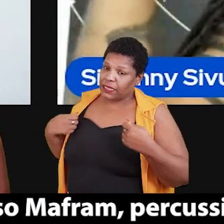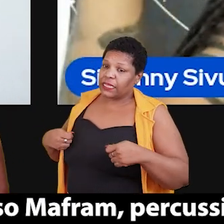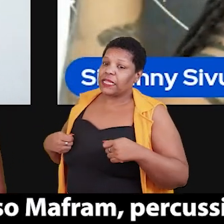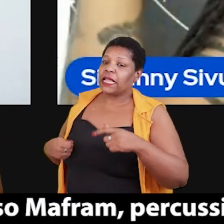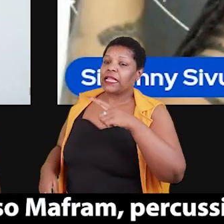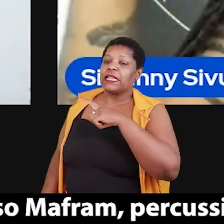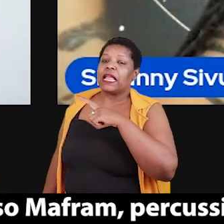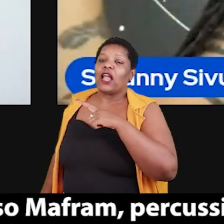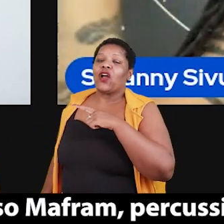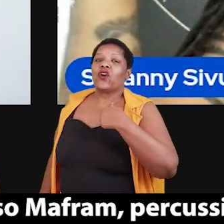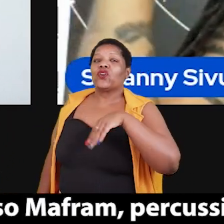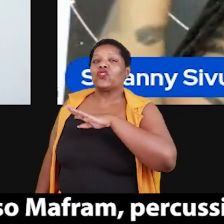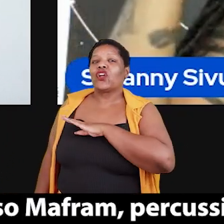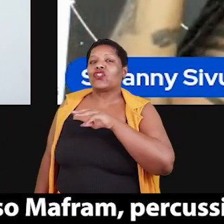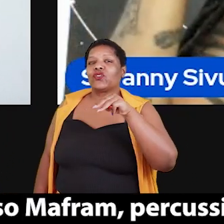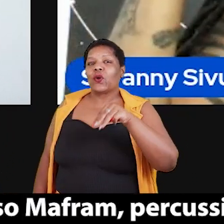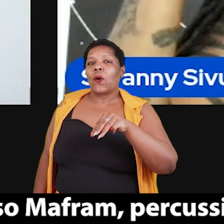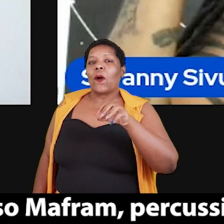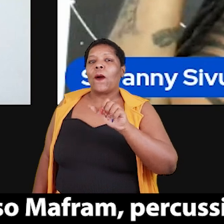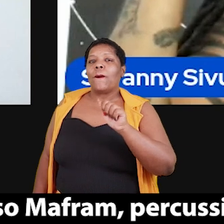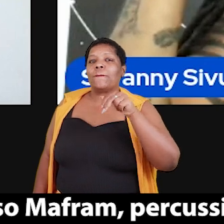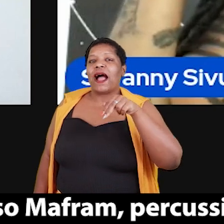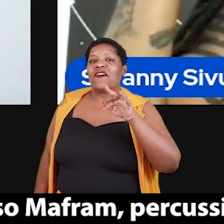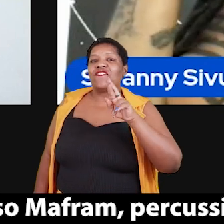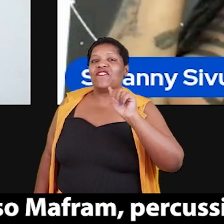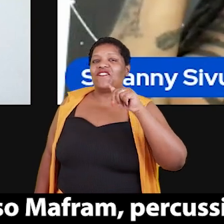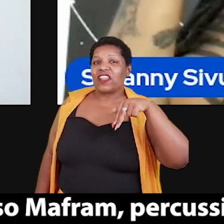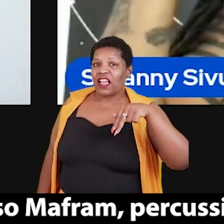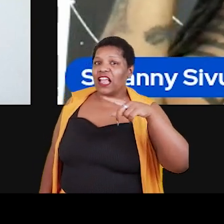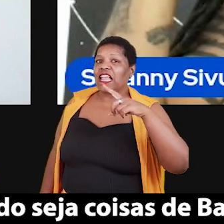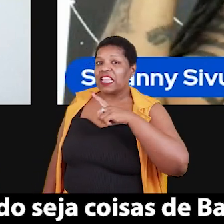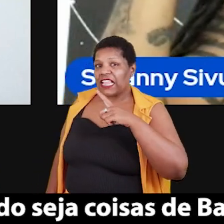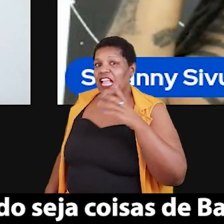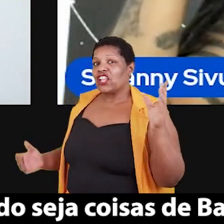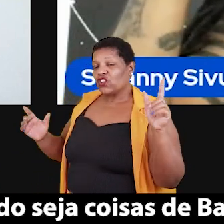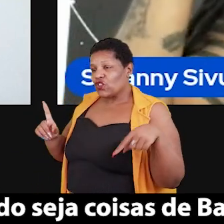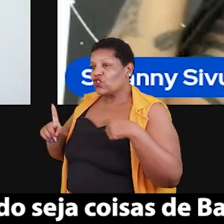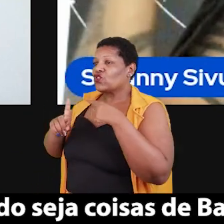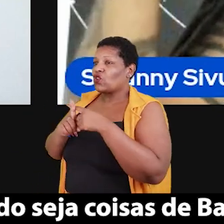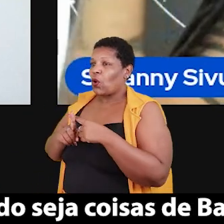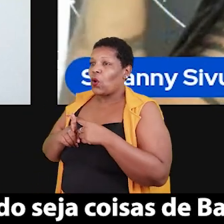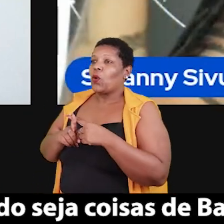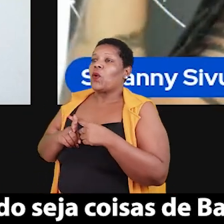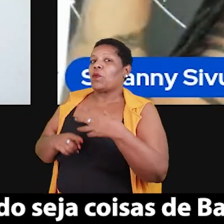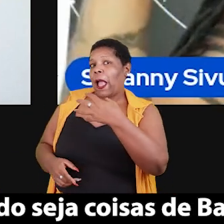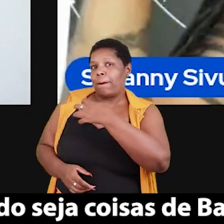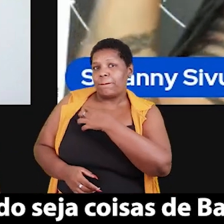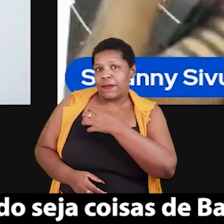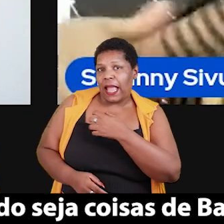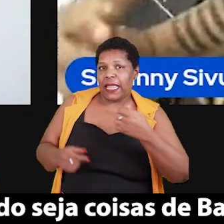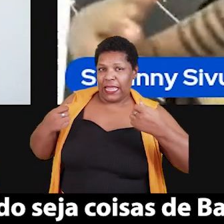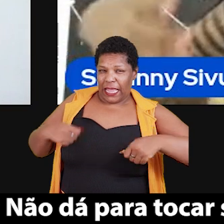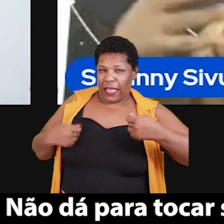gente tem o nosso Mafran, percussionista Mafran de Maracanã, que vem aí somando, quando seja coisas de Bahia, quando precisa de